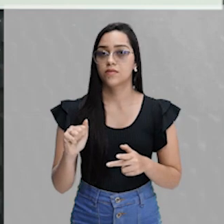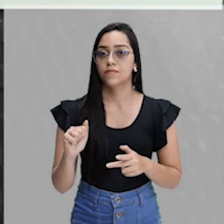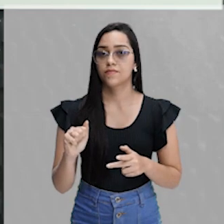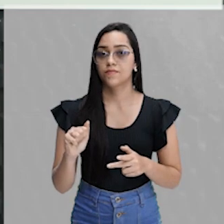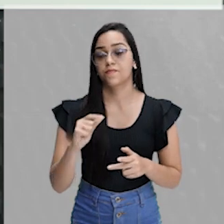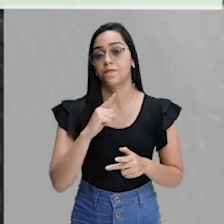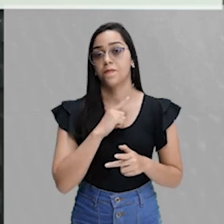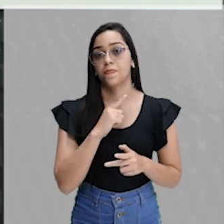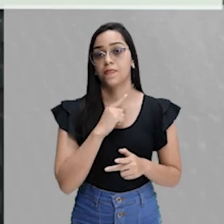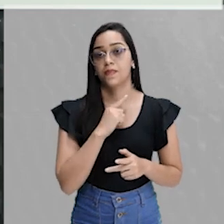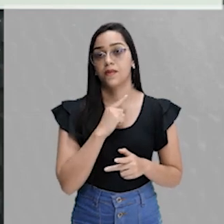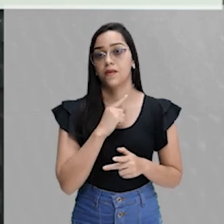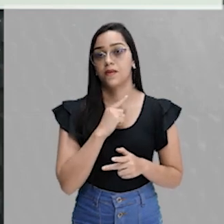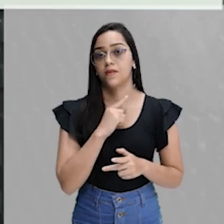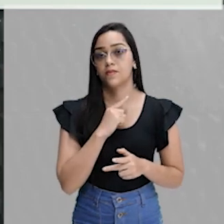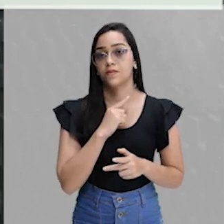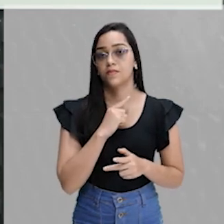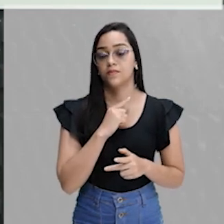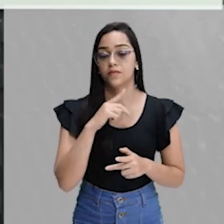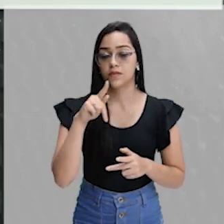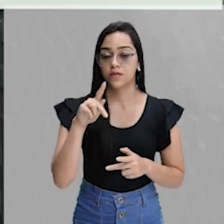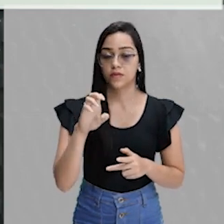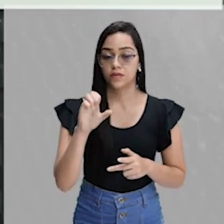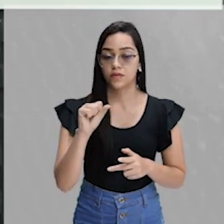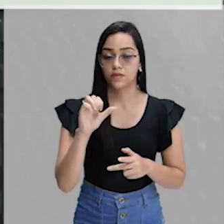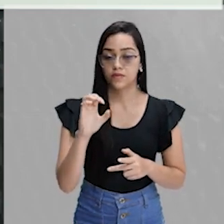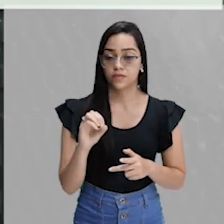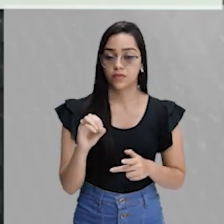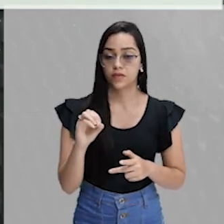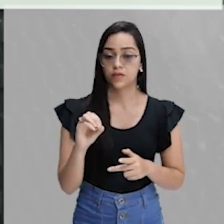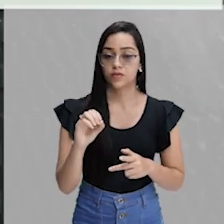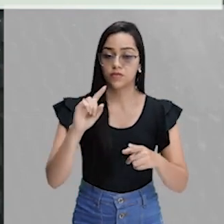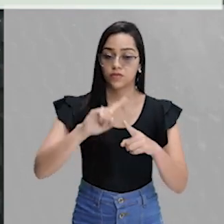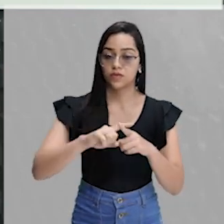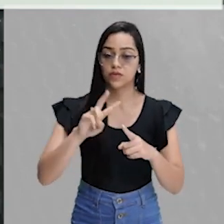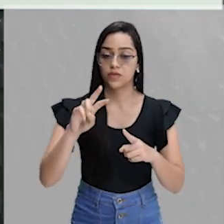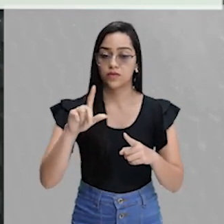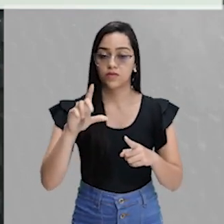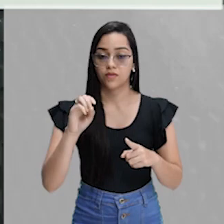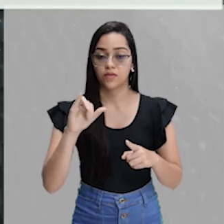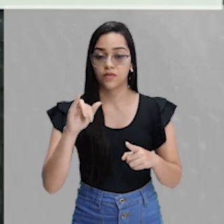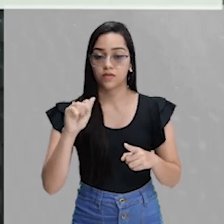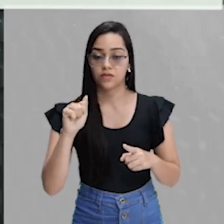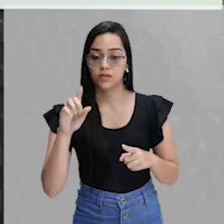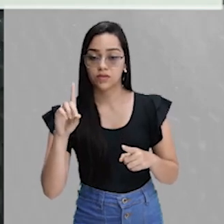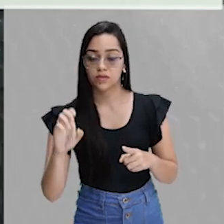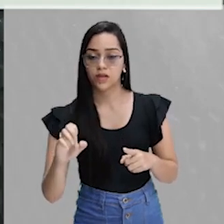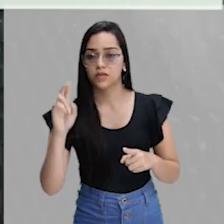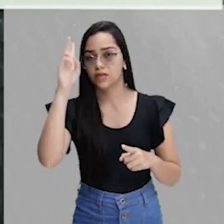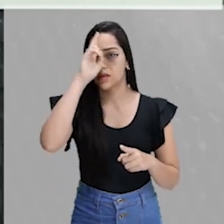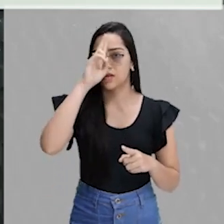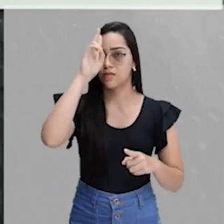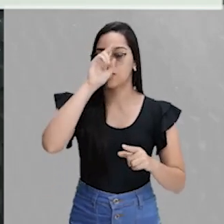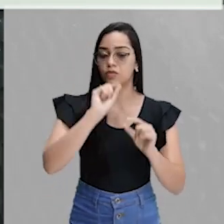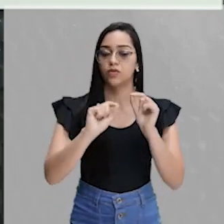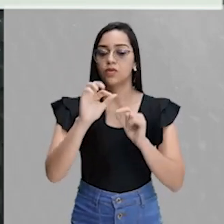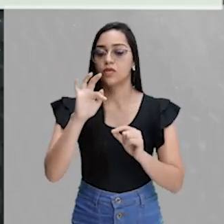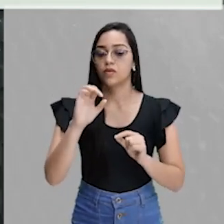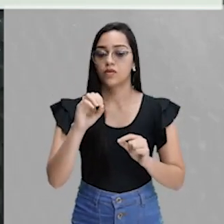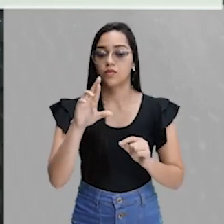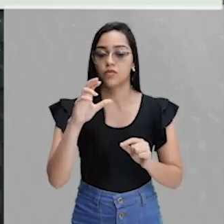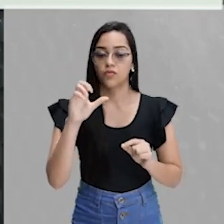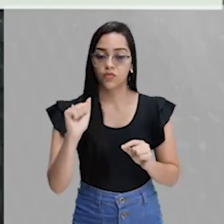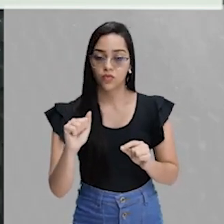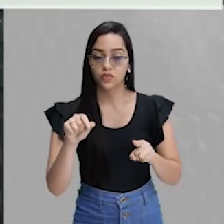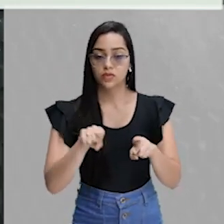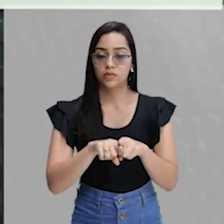neste caso, vai ser peso vezes a velocidade, certo? Lembrando que força e